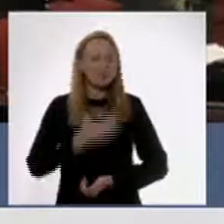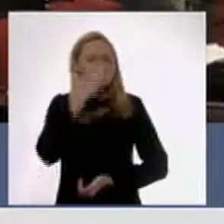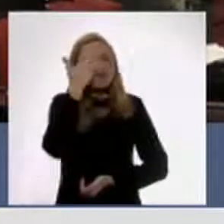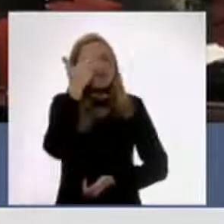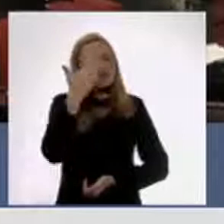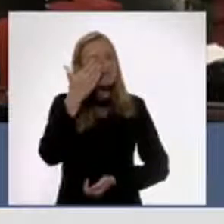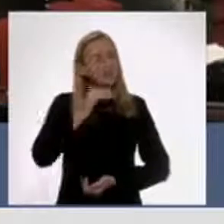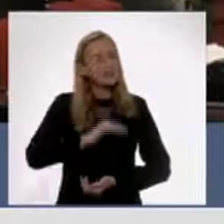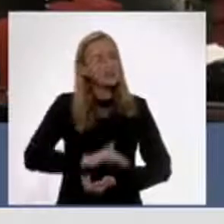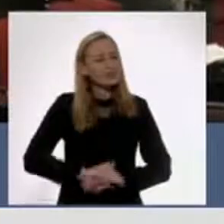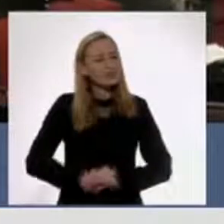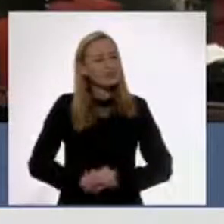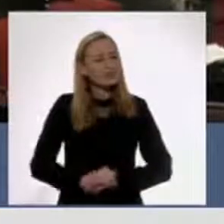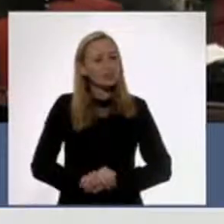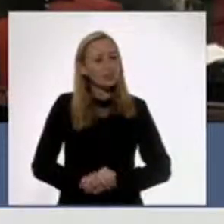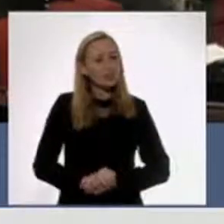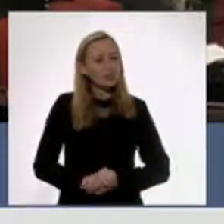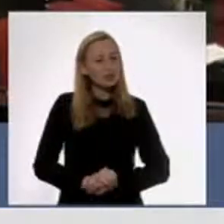Agradeço